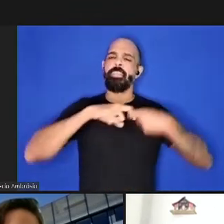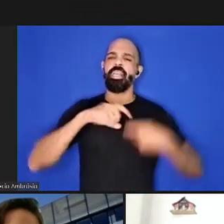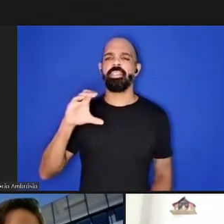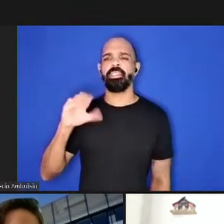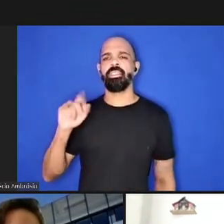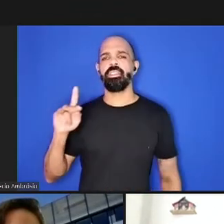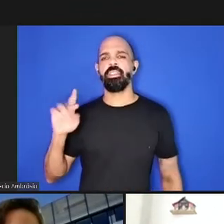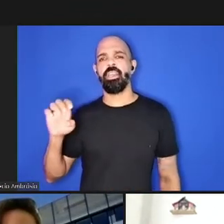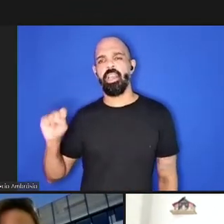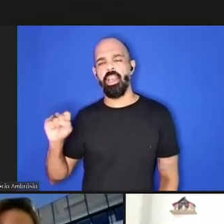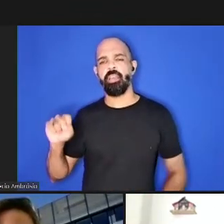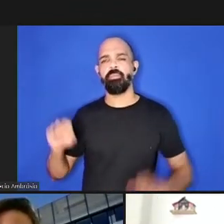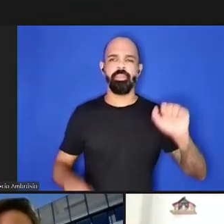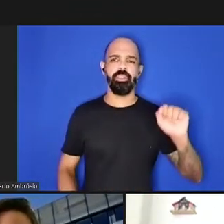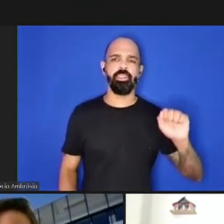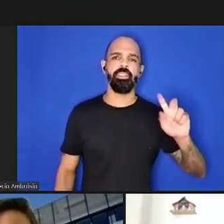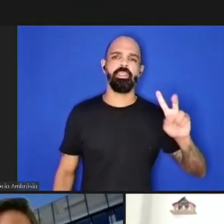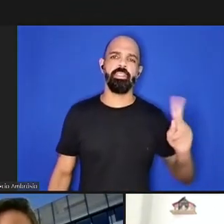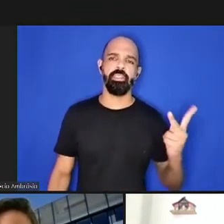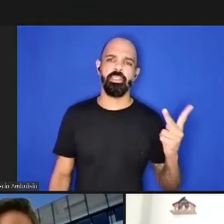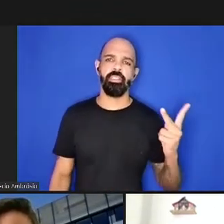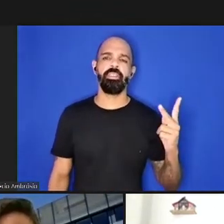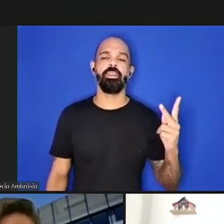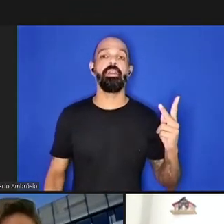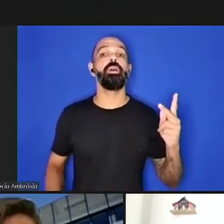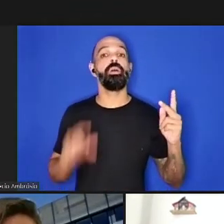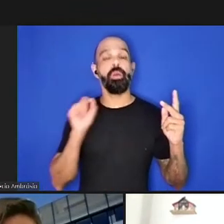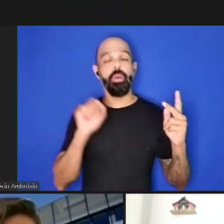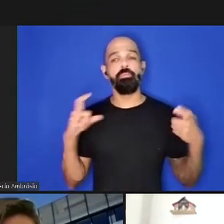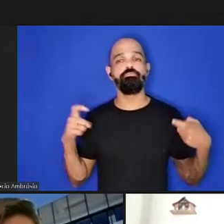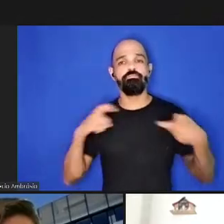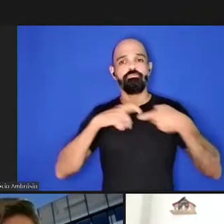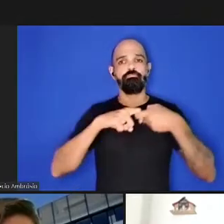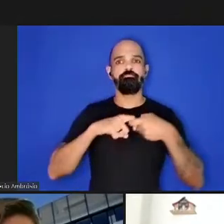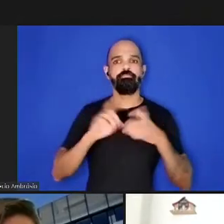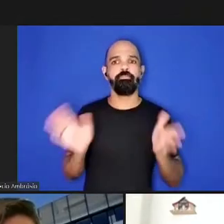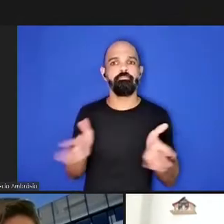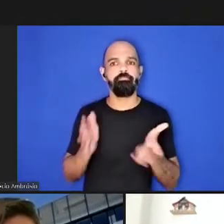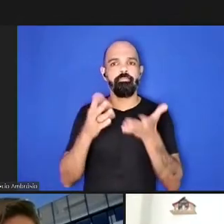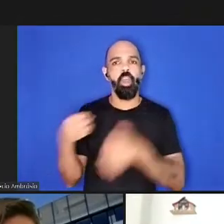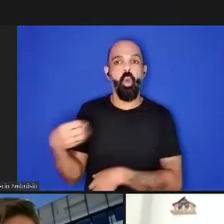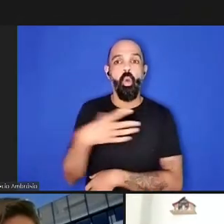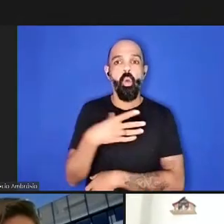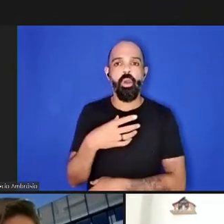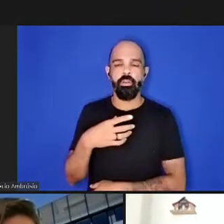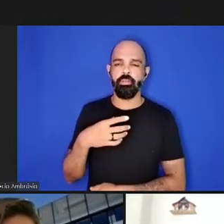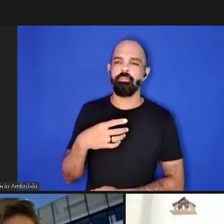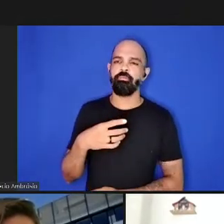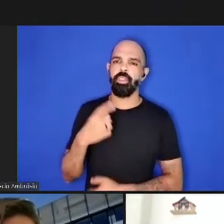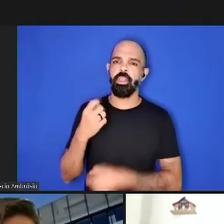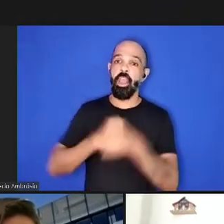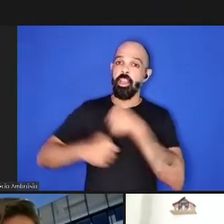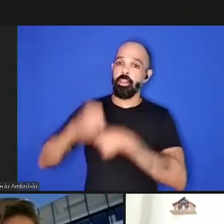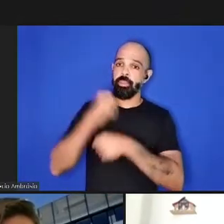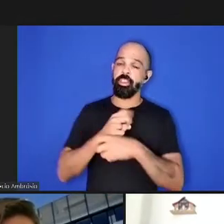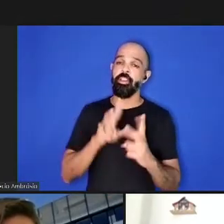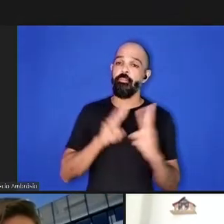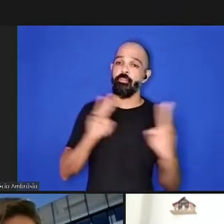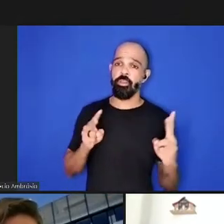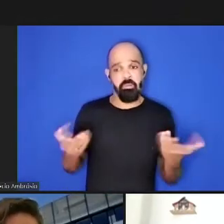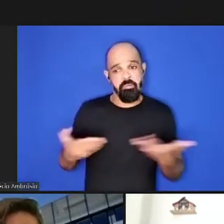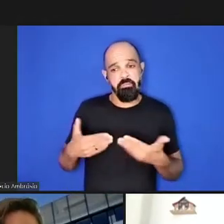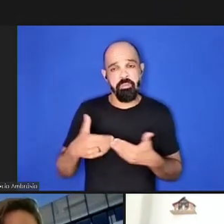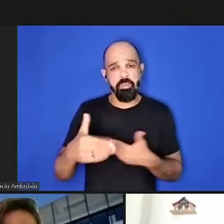von Humboldt de um evento de coisas inovadoras, tá? O ano passado ele foi virtual, esse ano provavelmente